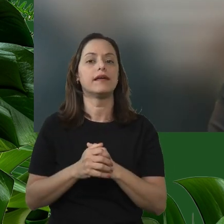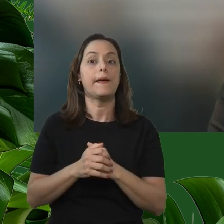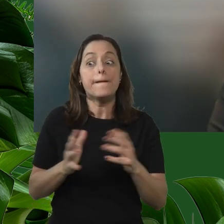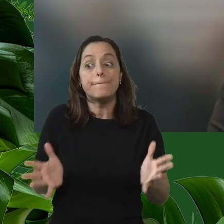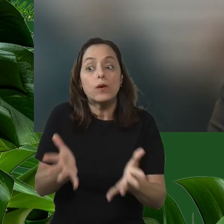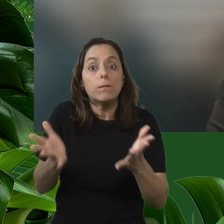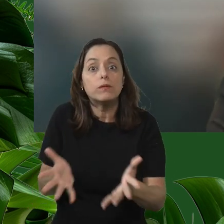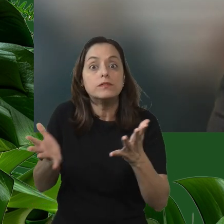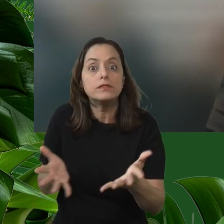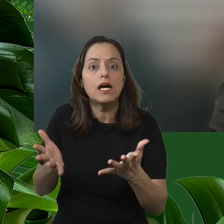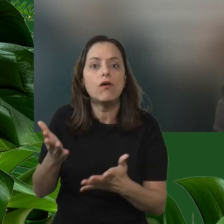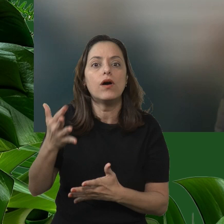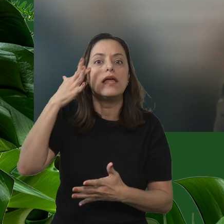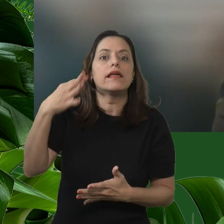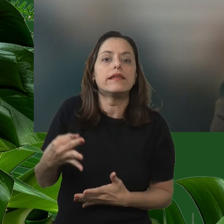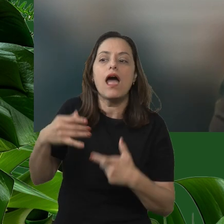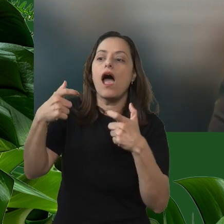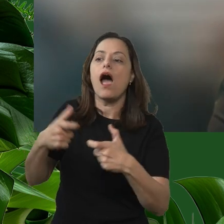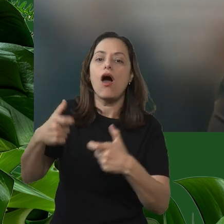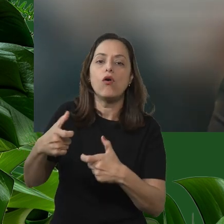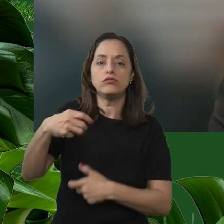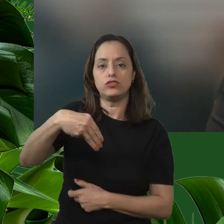tipo de iniciativa em mananciais estratégicos para